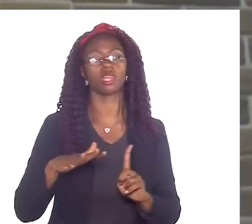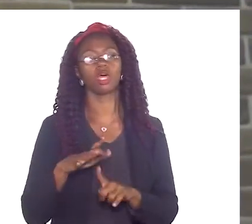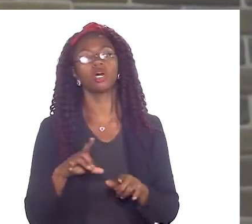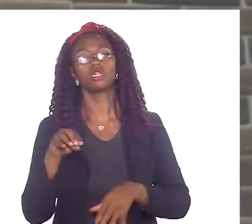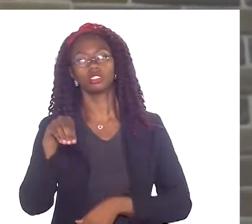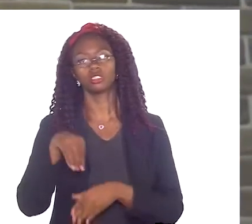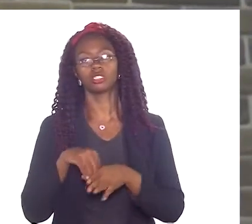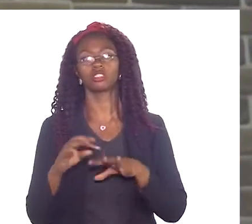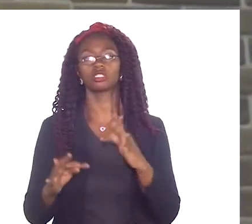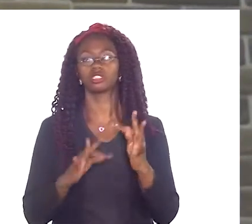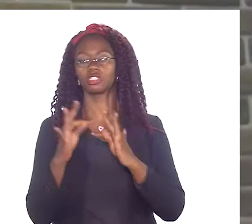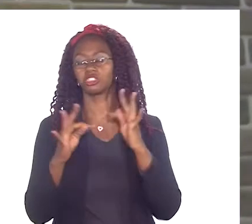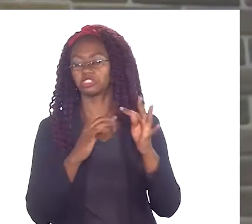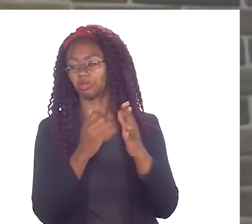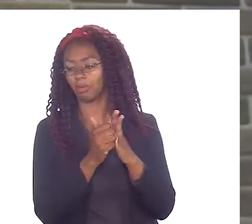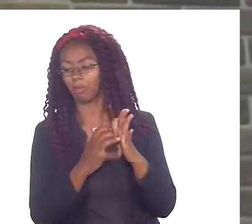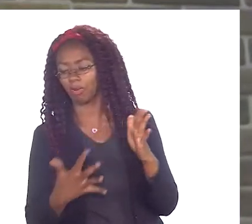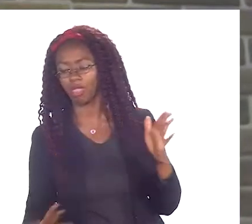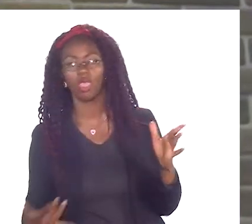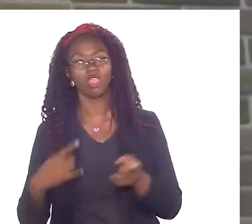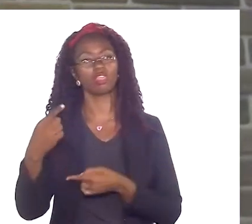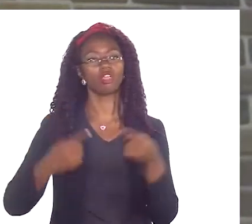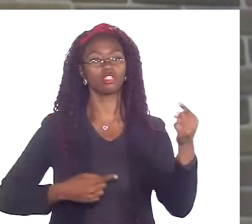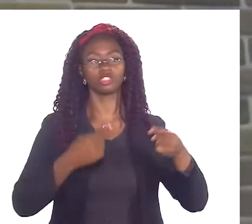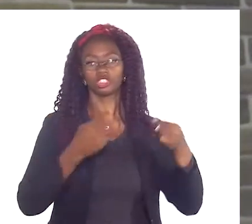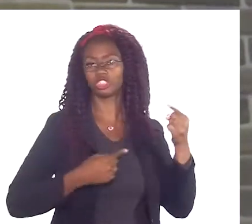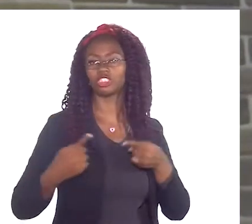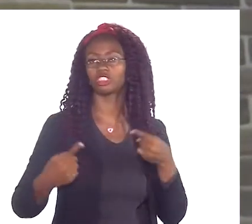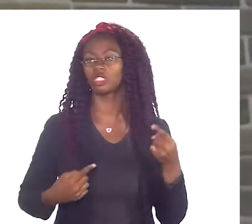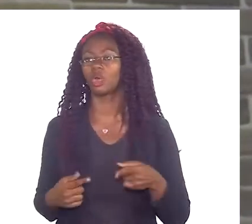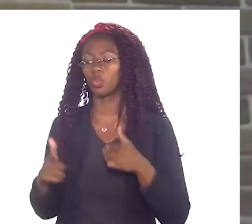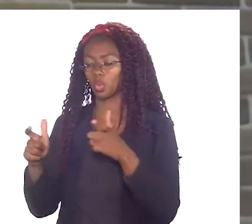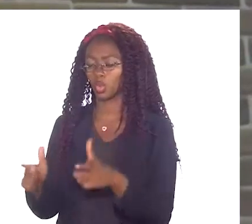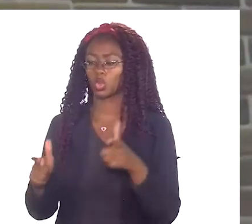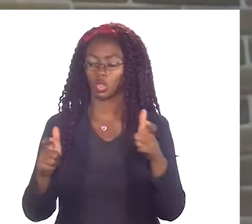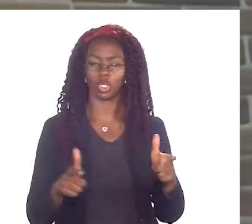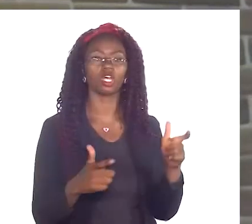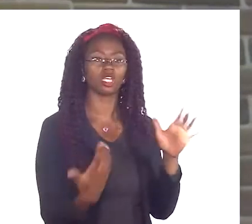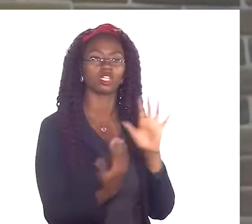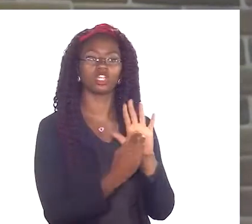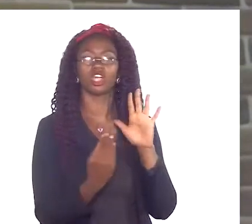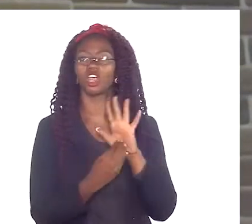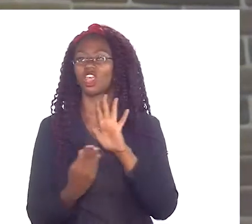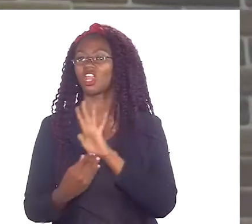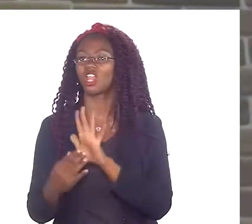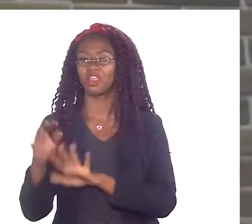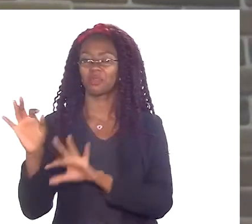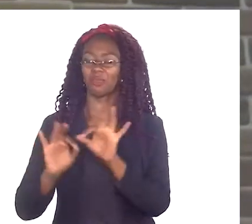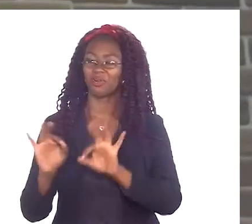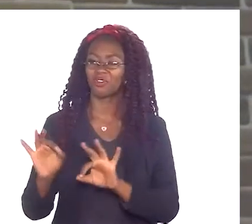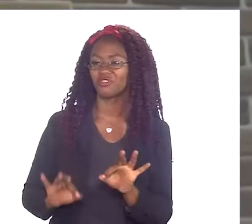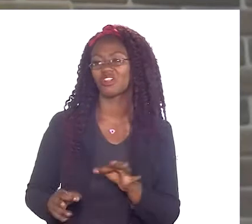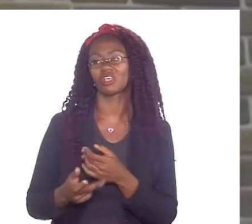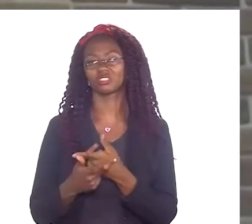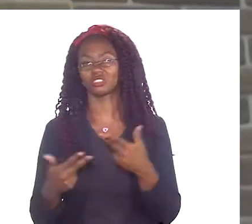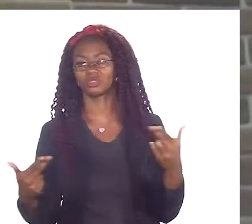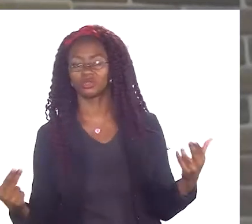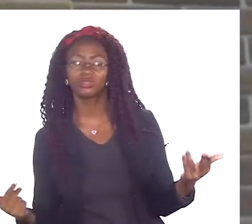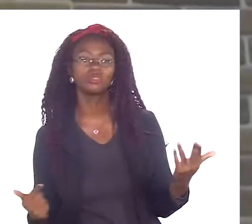área de tecnologia que é muito extensa, então fóruns de discussão, lugares onde você deixa seu código-fonte, o seu